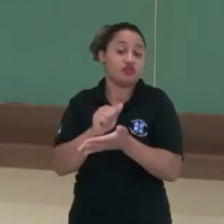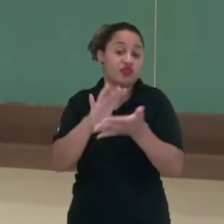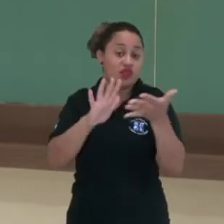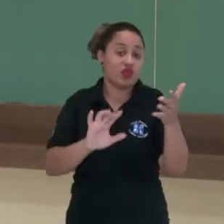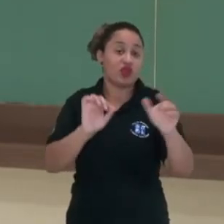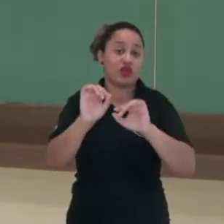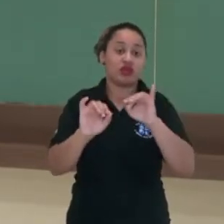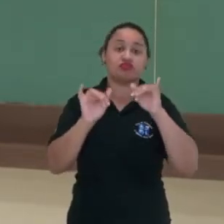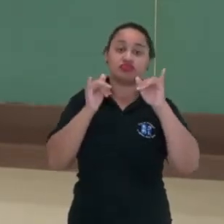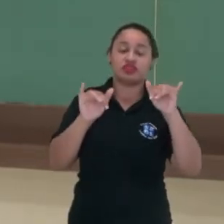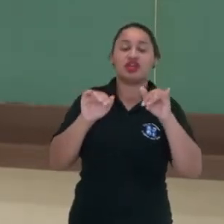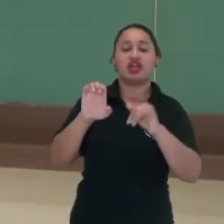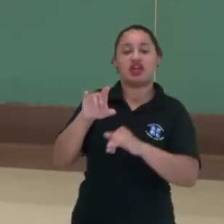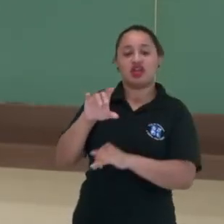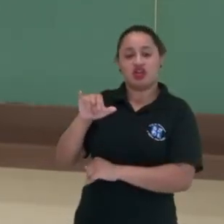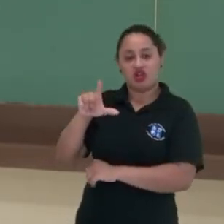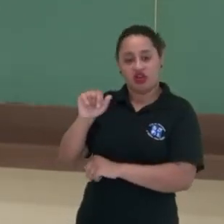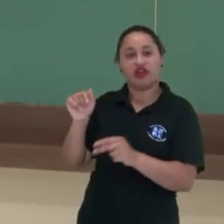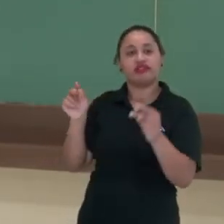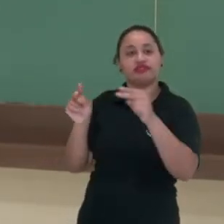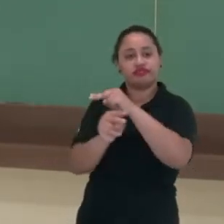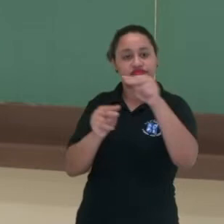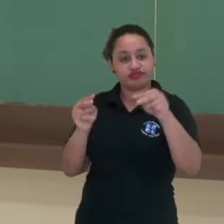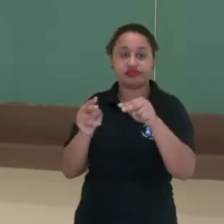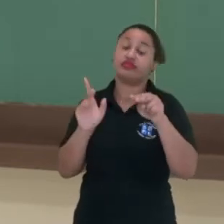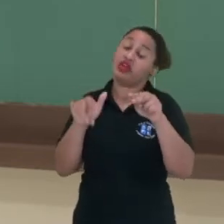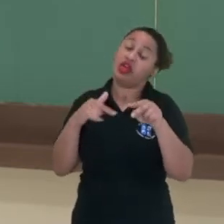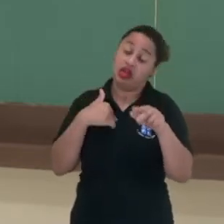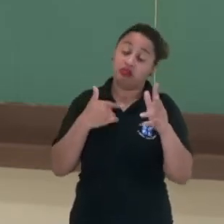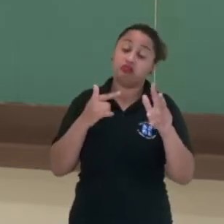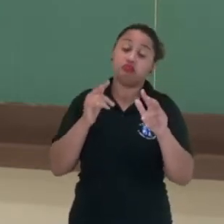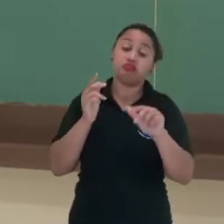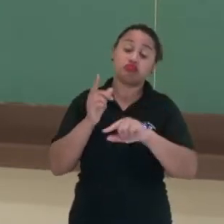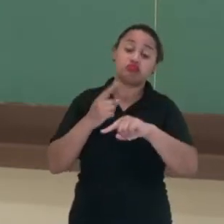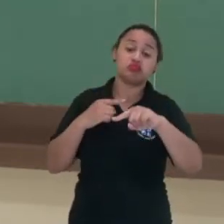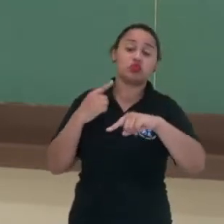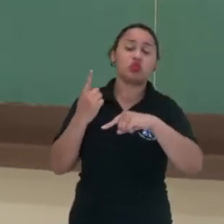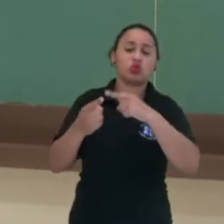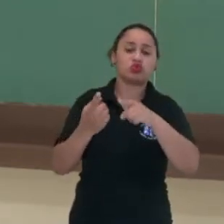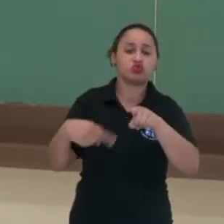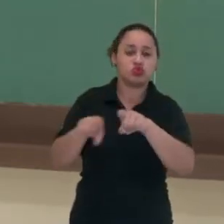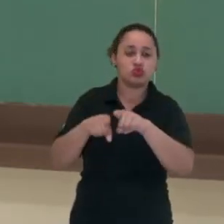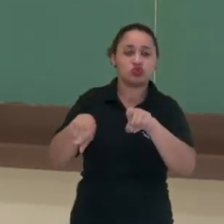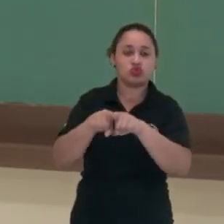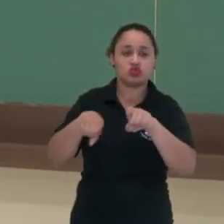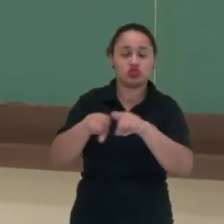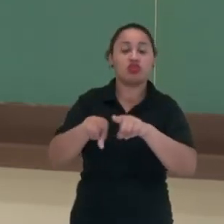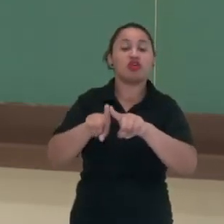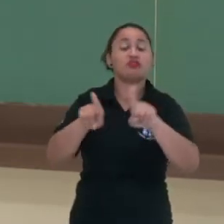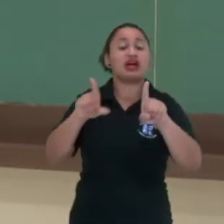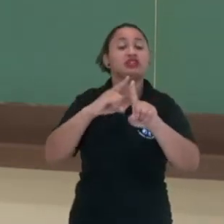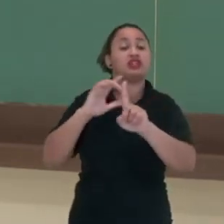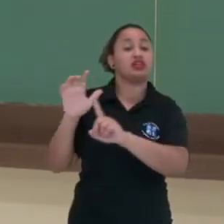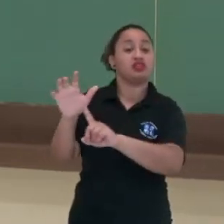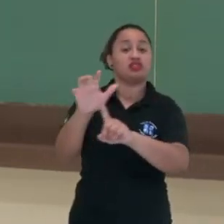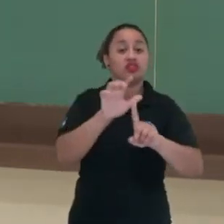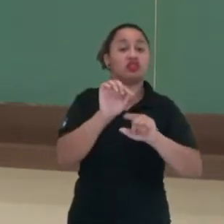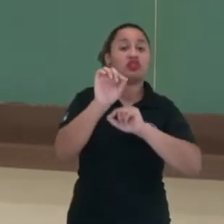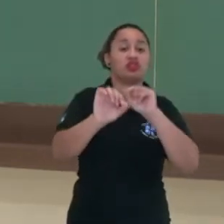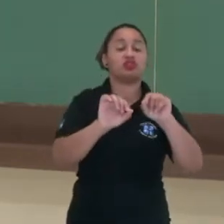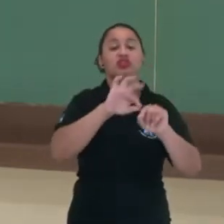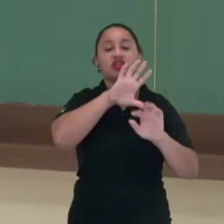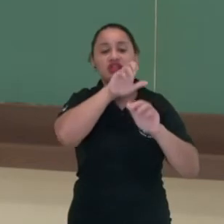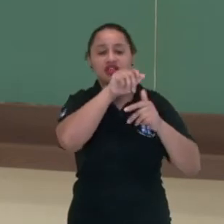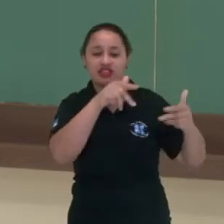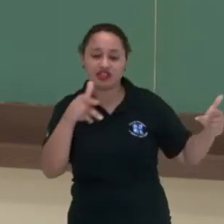a energia eólica, apesar de ser considerada renovável, ela produz efeitos adversos na fauna e